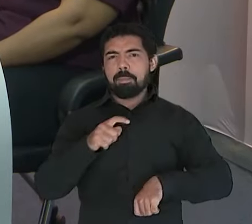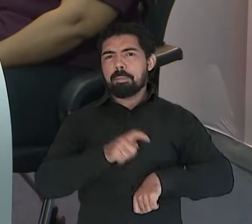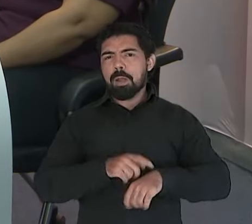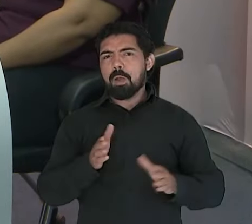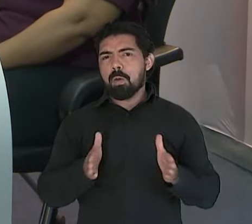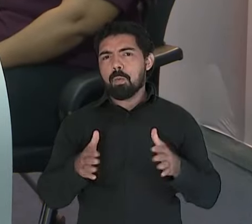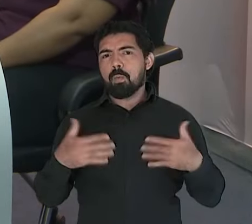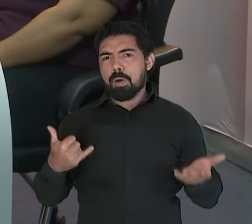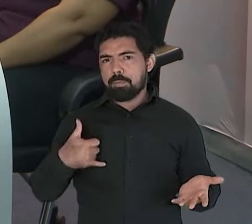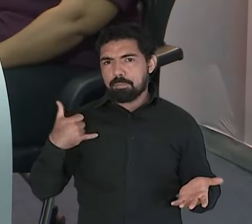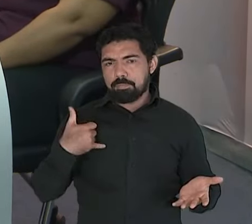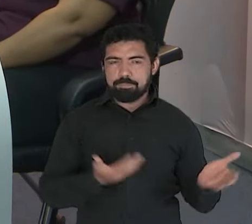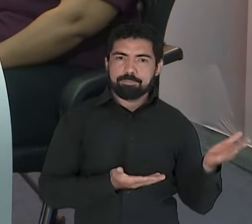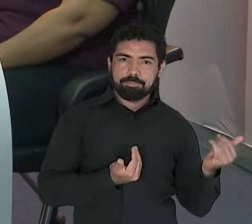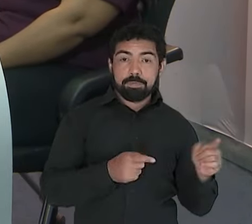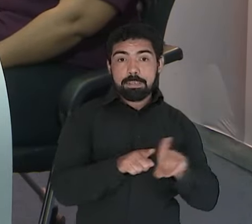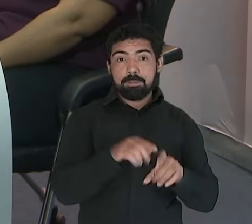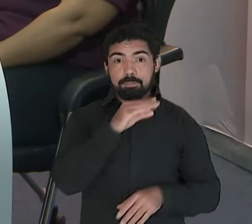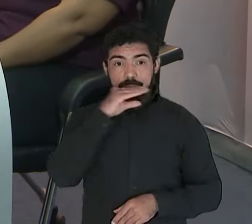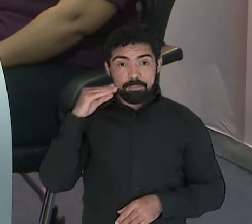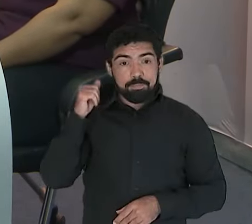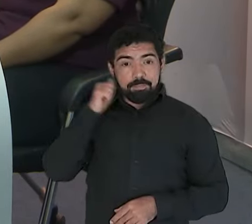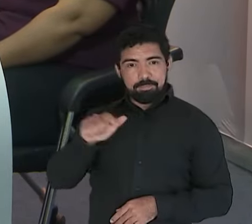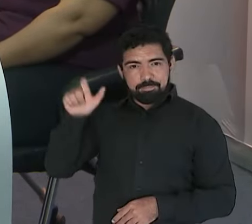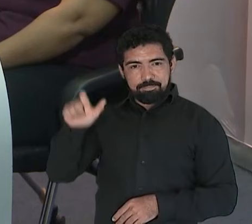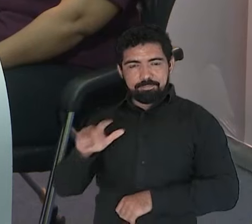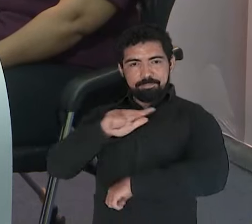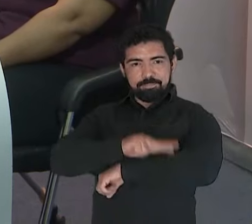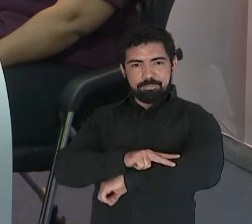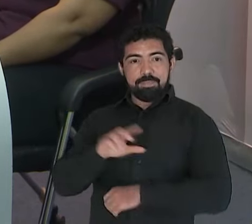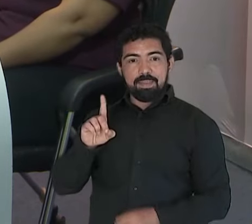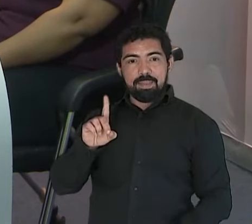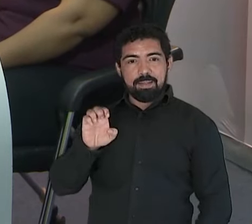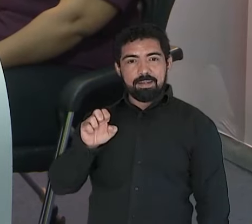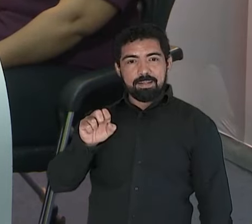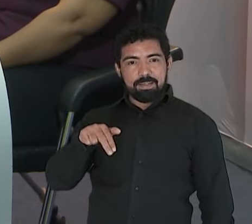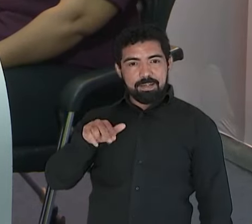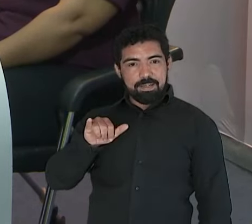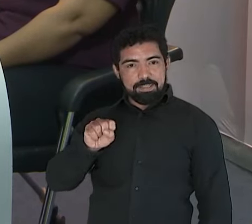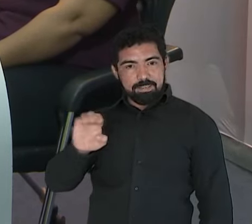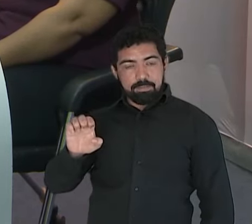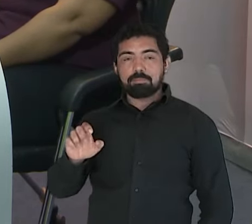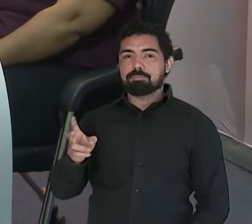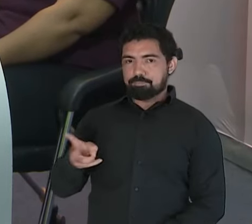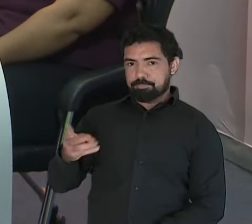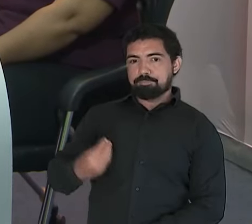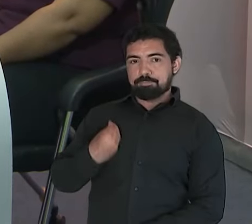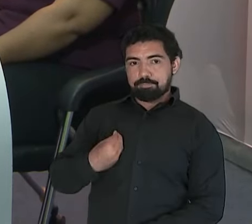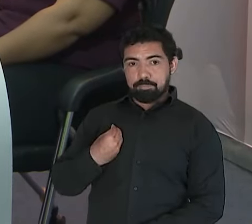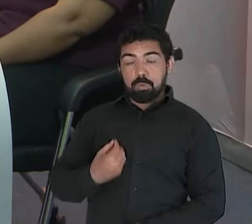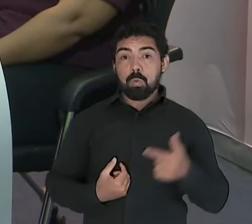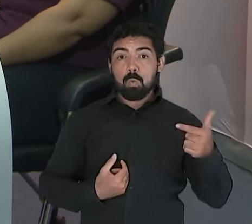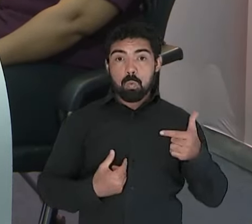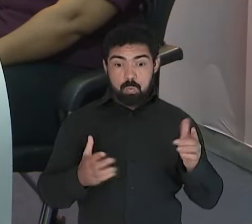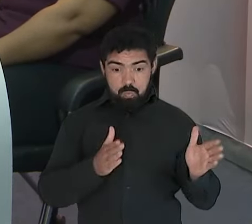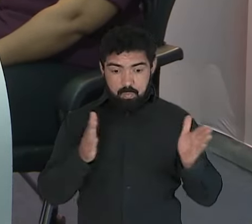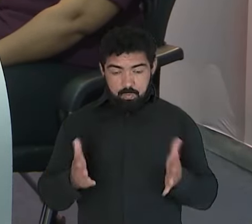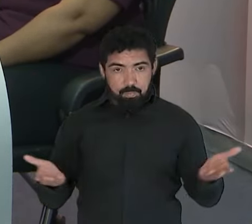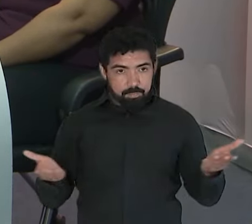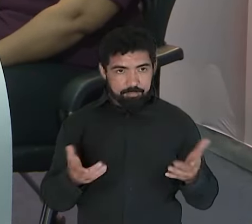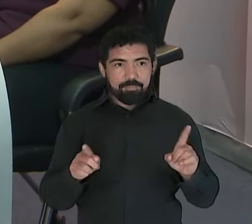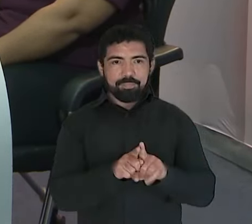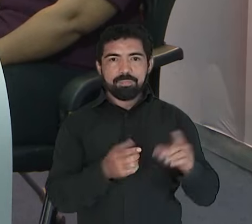vida adulta. A psiquiatra Denise Evangelista continua conosco e neste segundo bloco recebemos também a professora